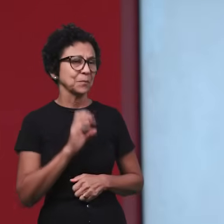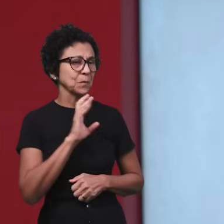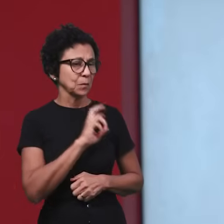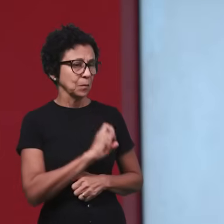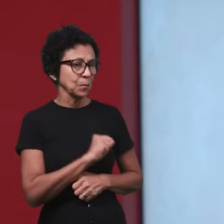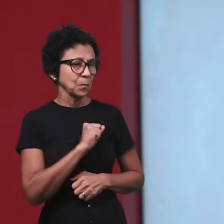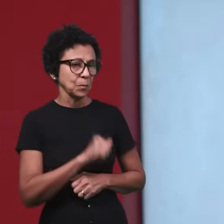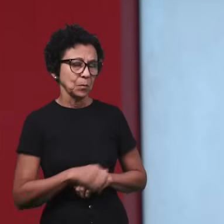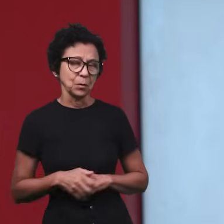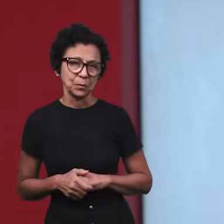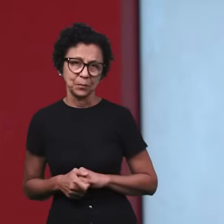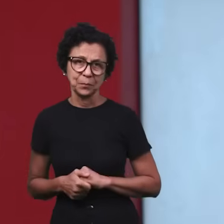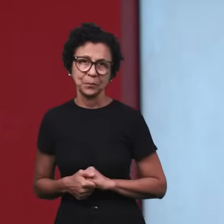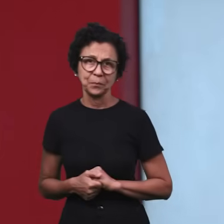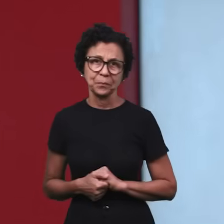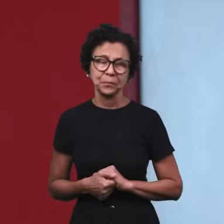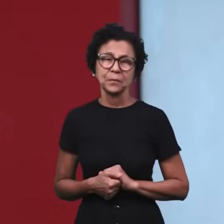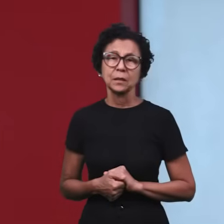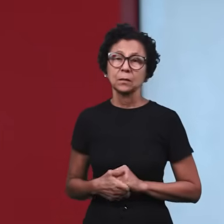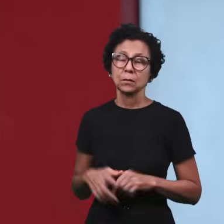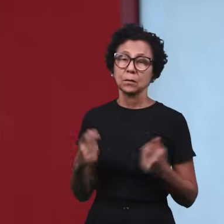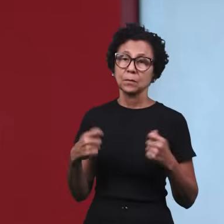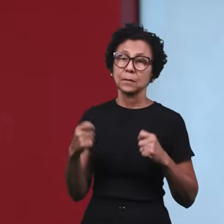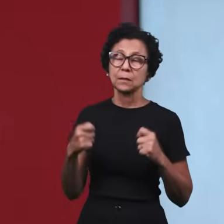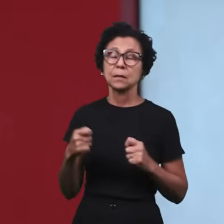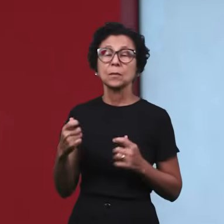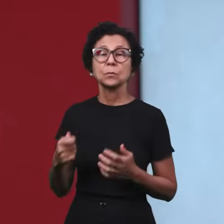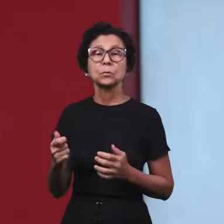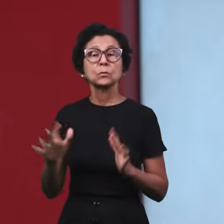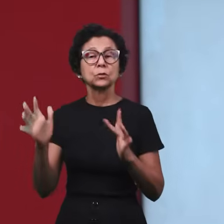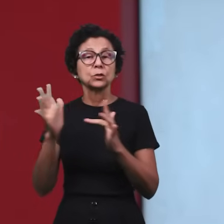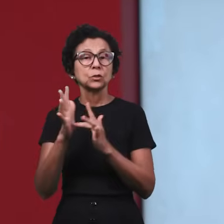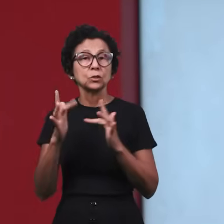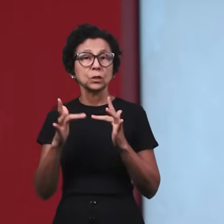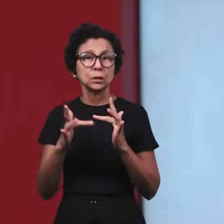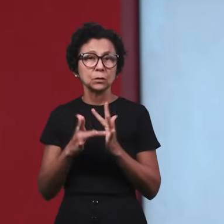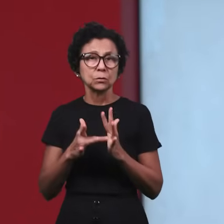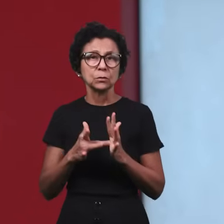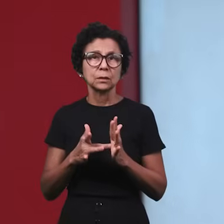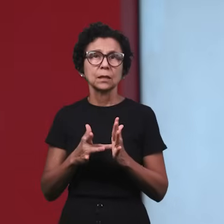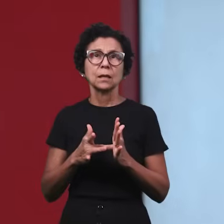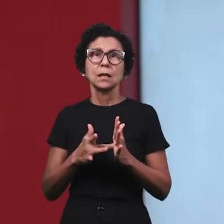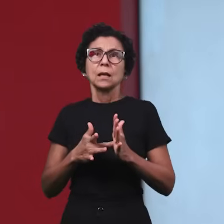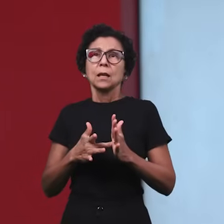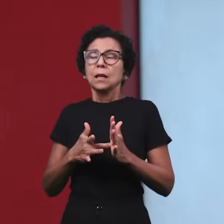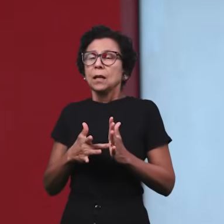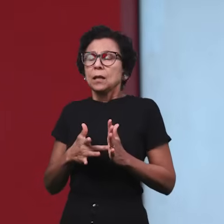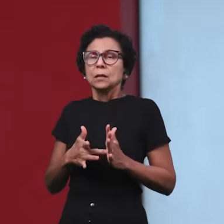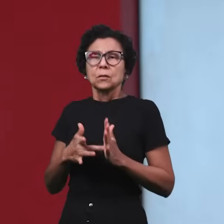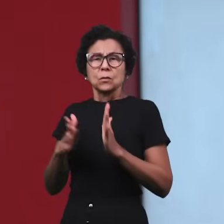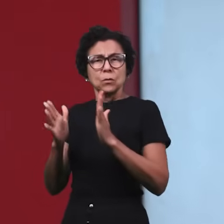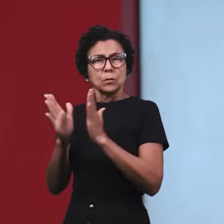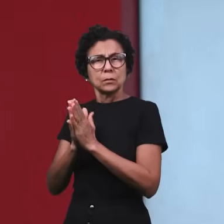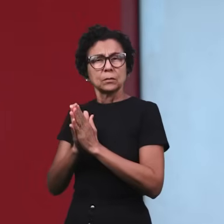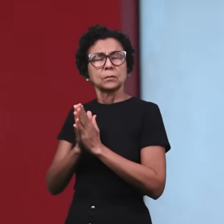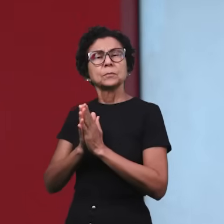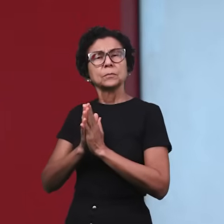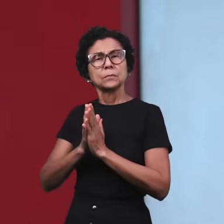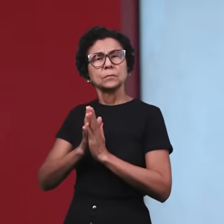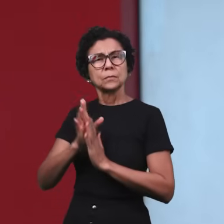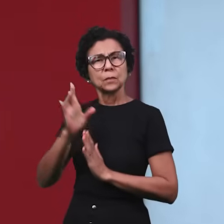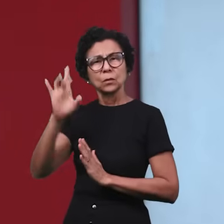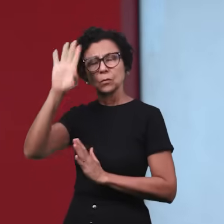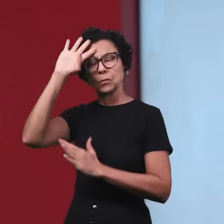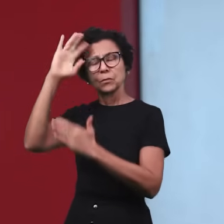lã para nós é se revestir do Senhor Jesus, desse Deus que é acessível para nós, que nós podemos orar a Ele,